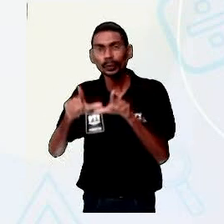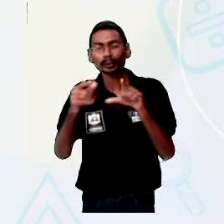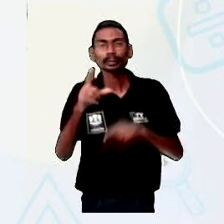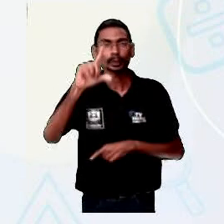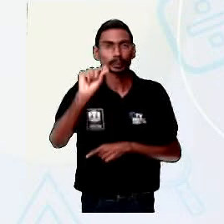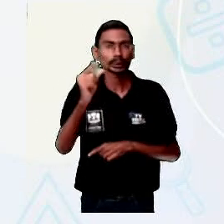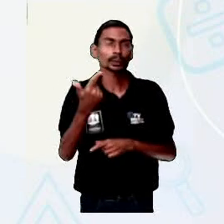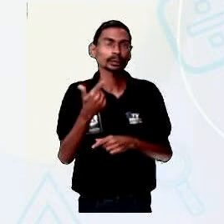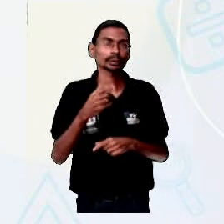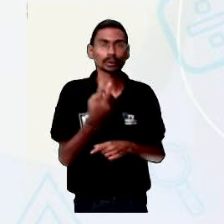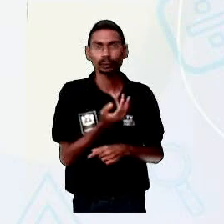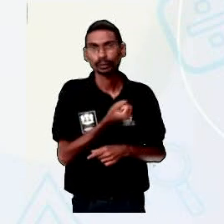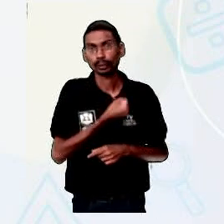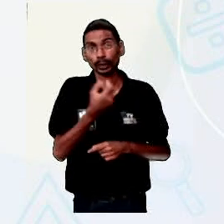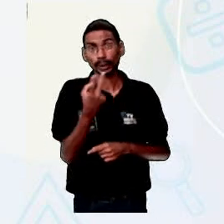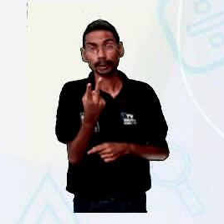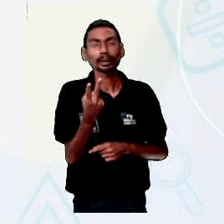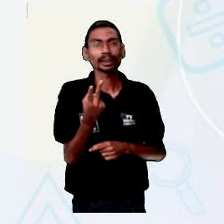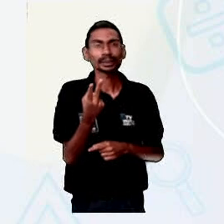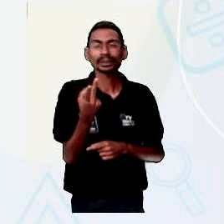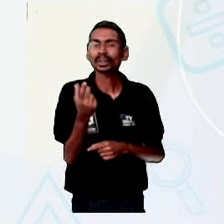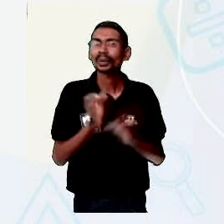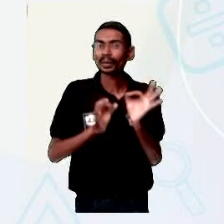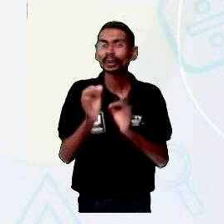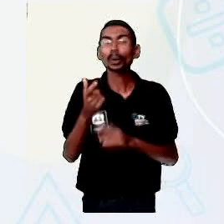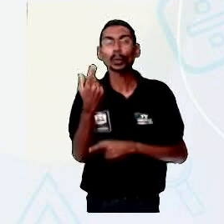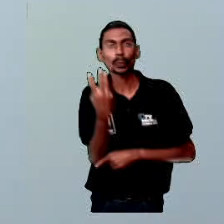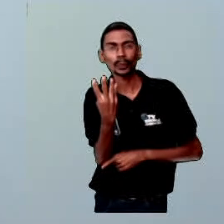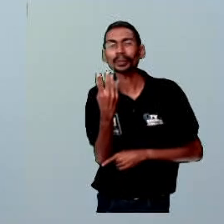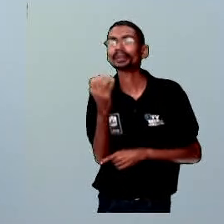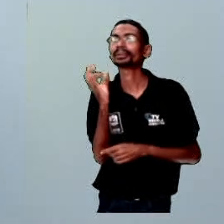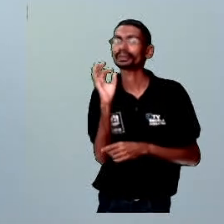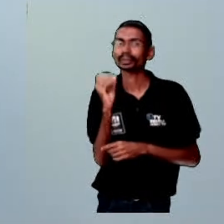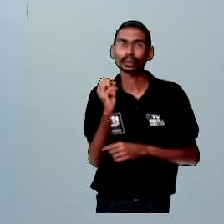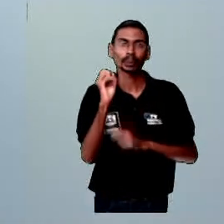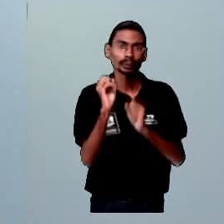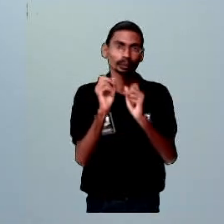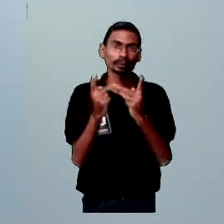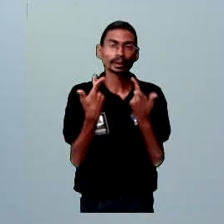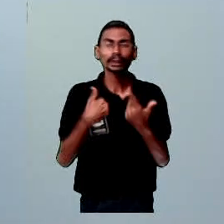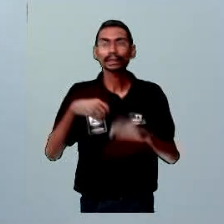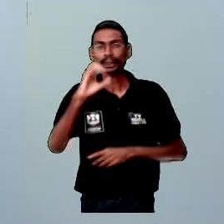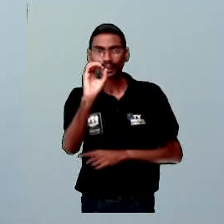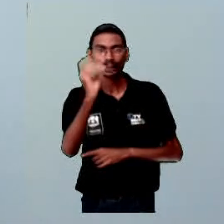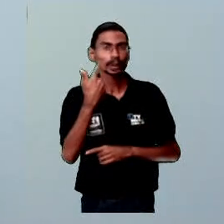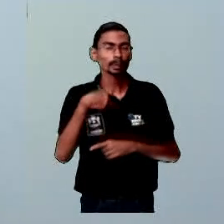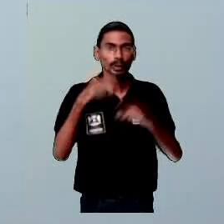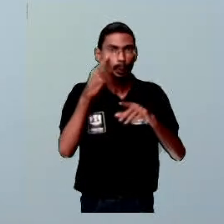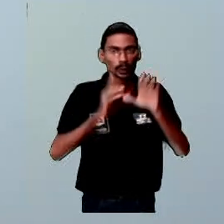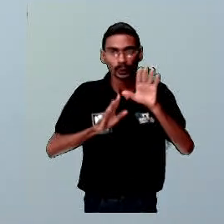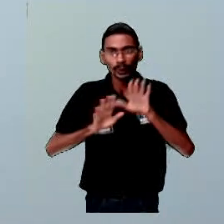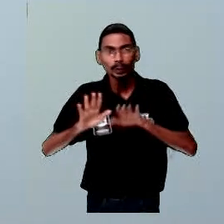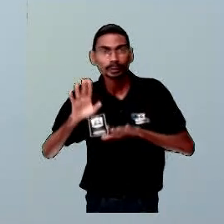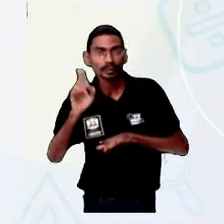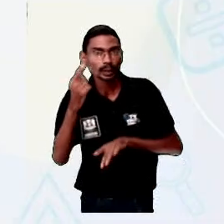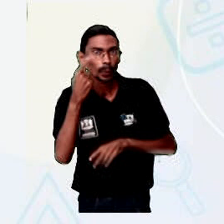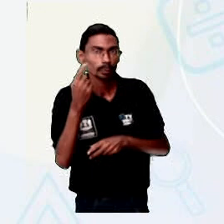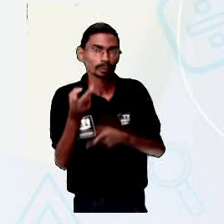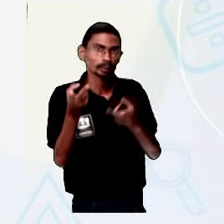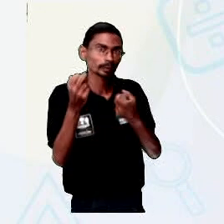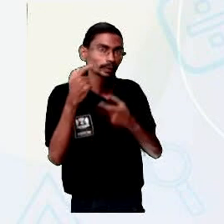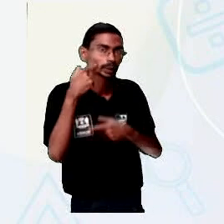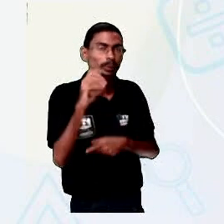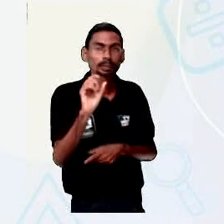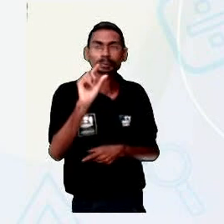valor ímpar utilizando os 4, tá? Todos eles. E na letra C, pede que a gente observe o maior número